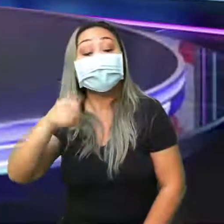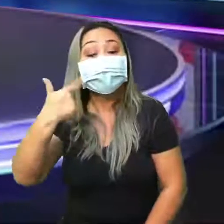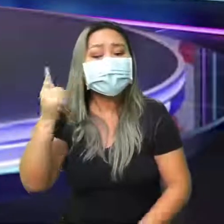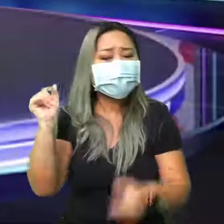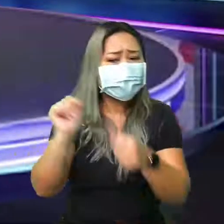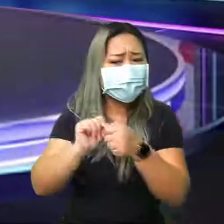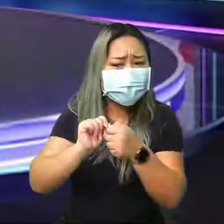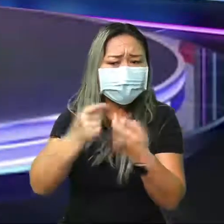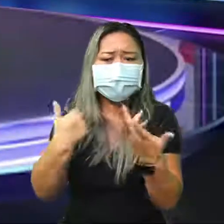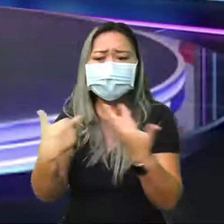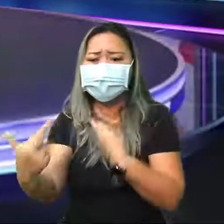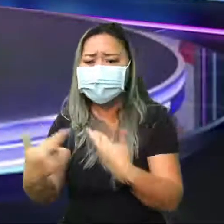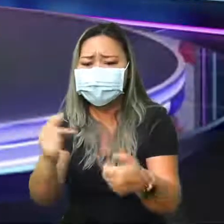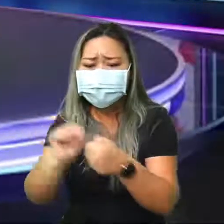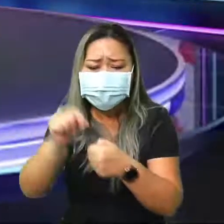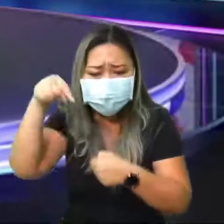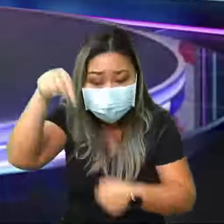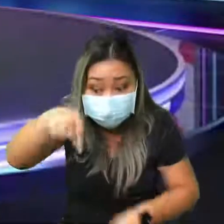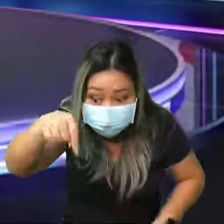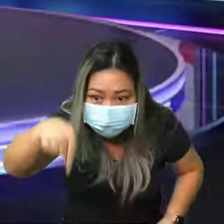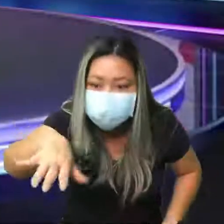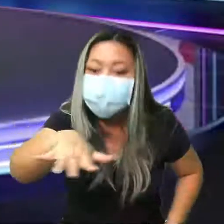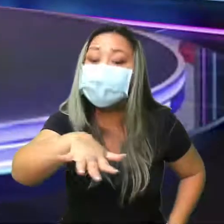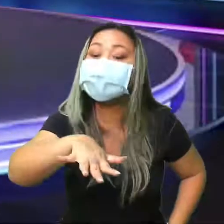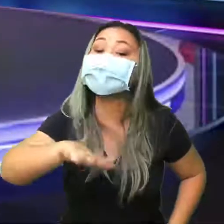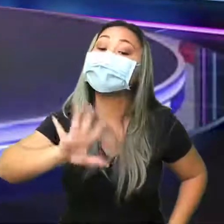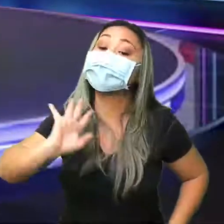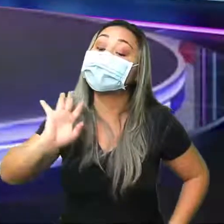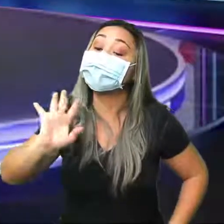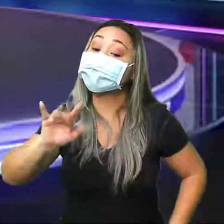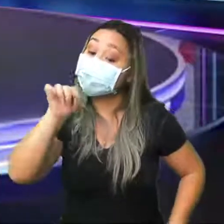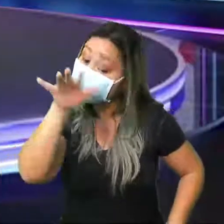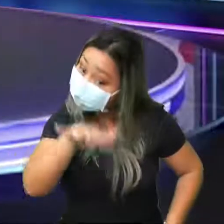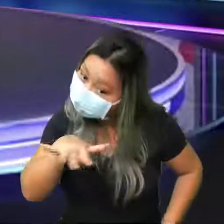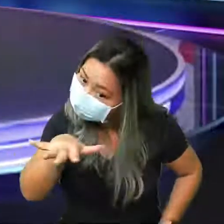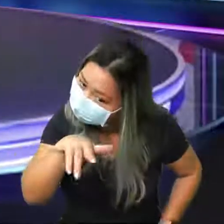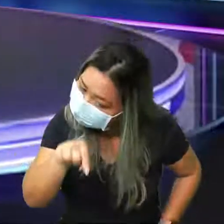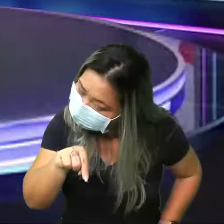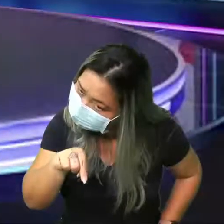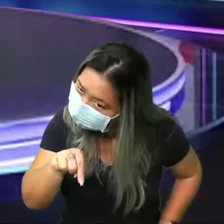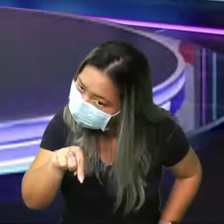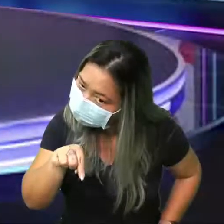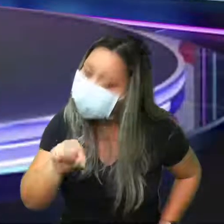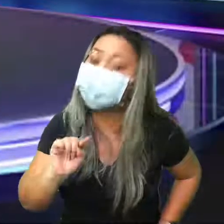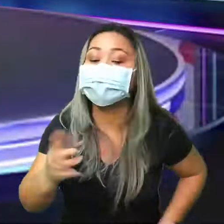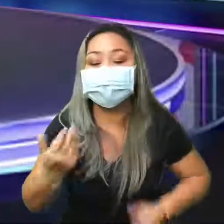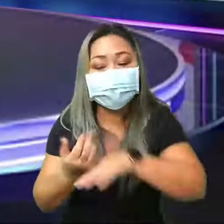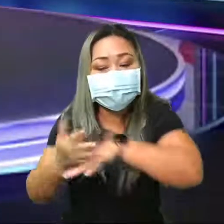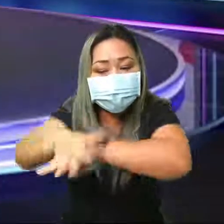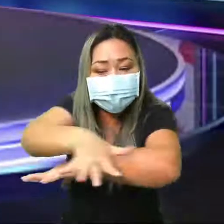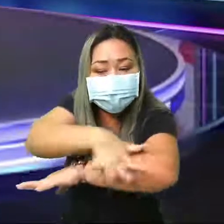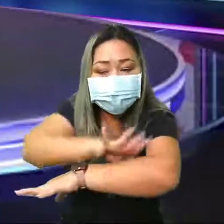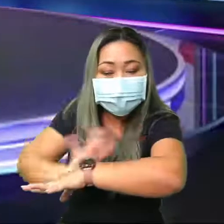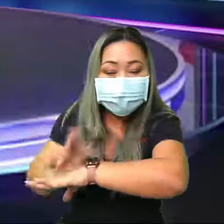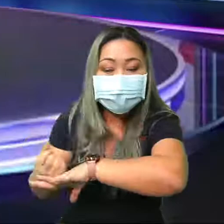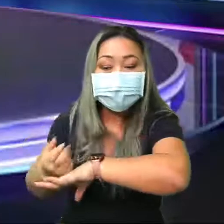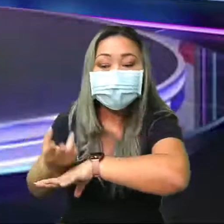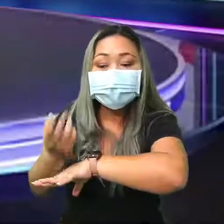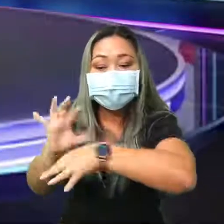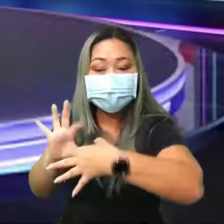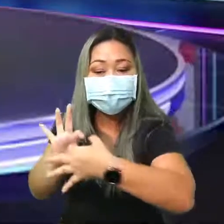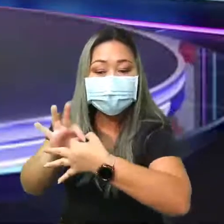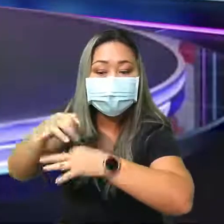com os recursos disponíveis nesse habitat e que esse habitat que está inserido no ecossistema tem a ver com o